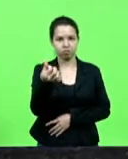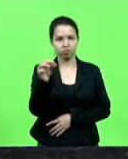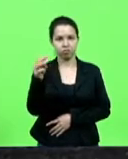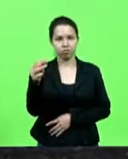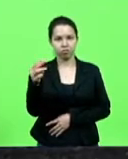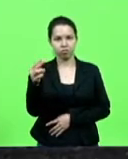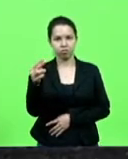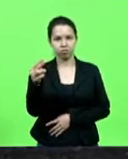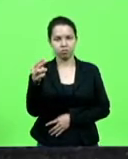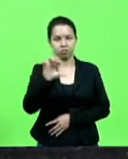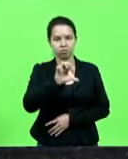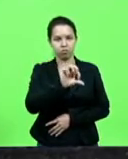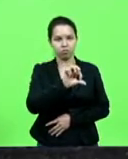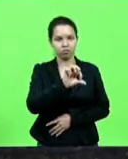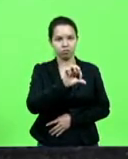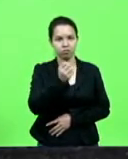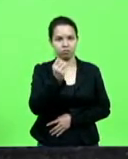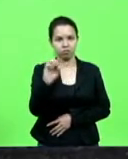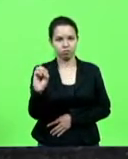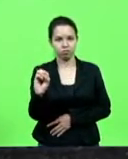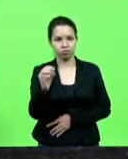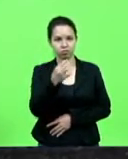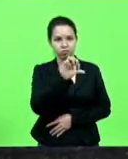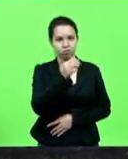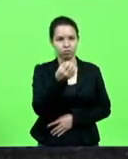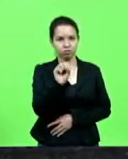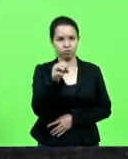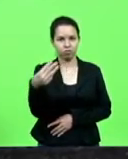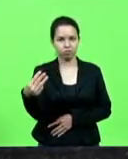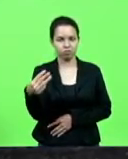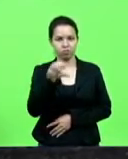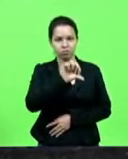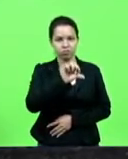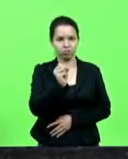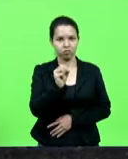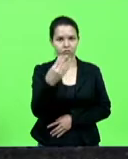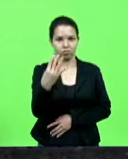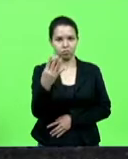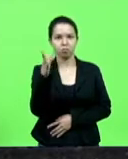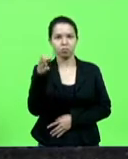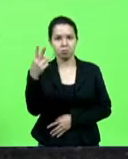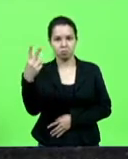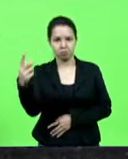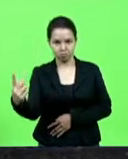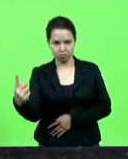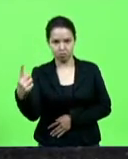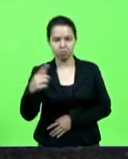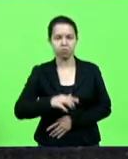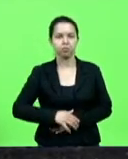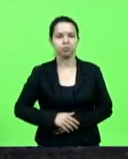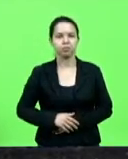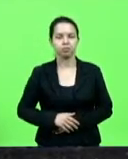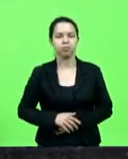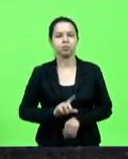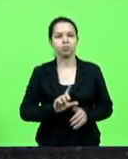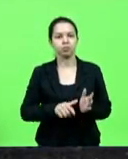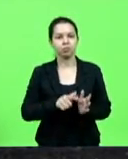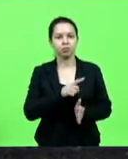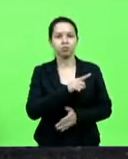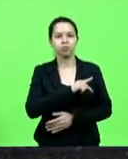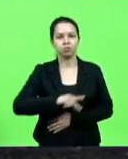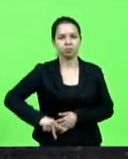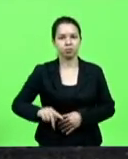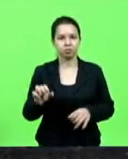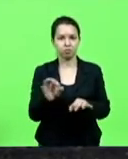980, 983 e 984, barra 2021. Na sequência, o senhor presidente encerrou a